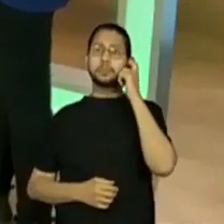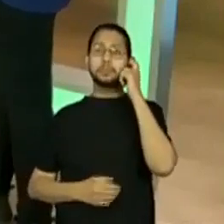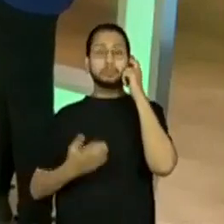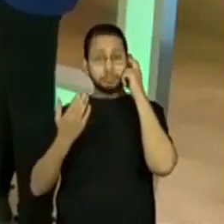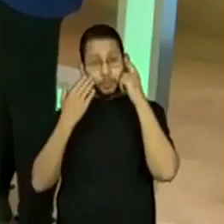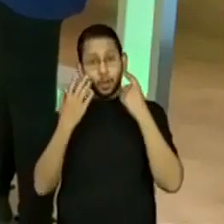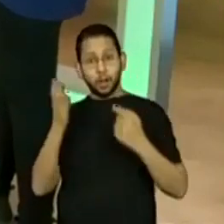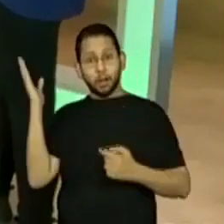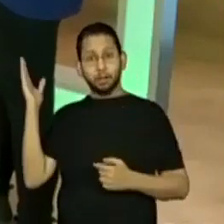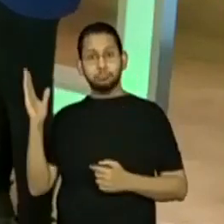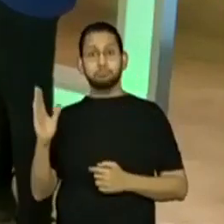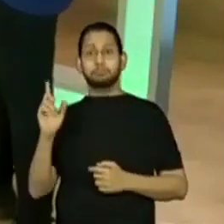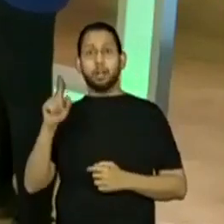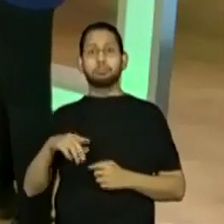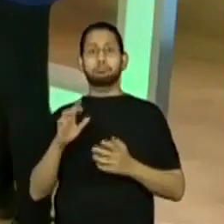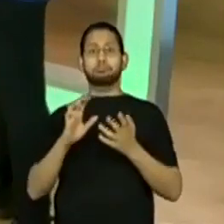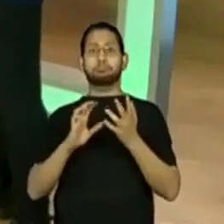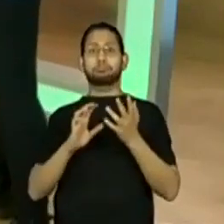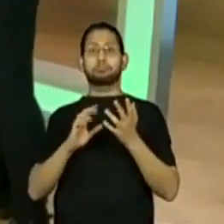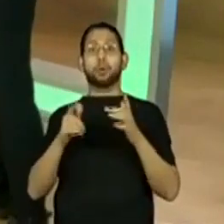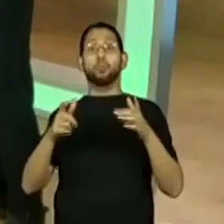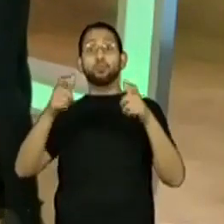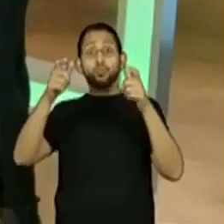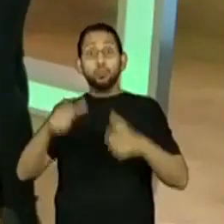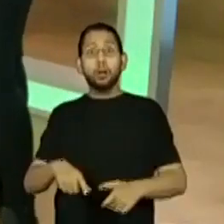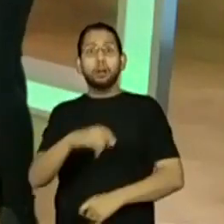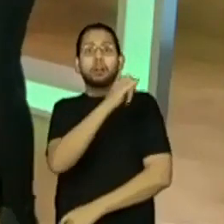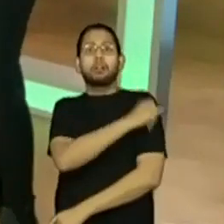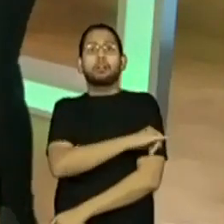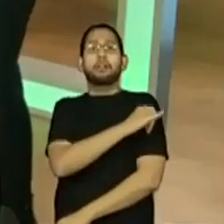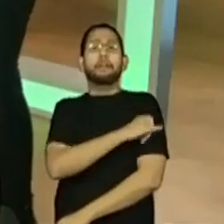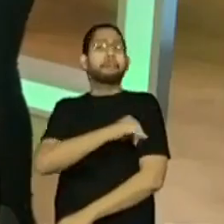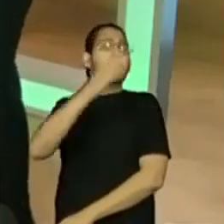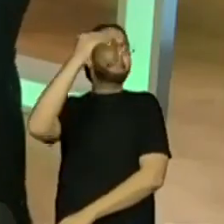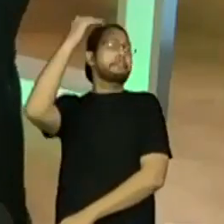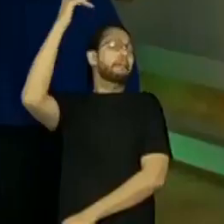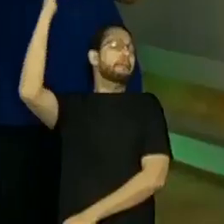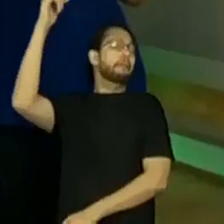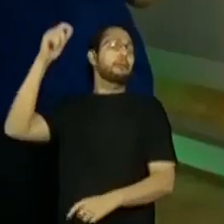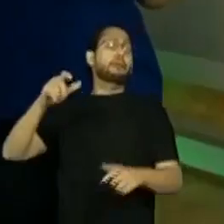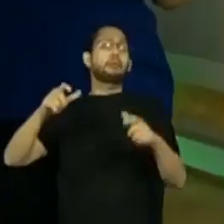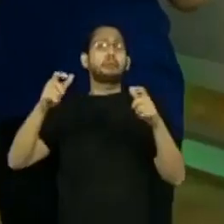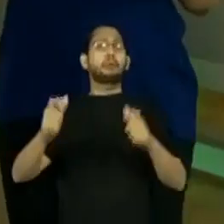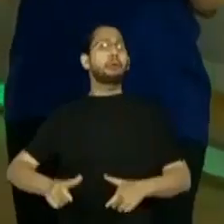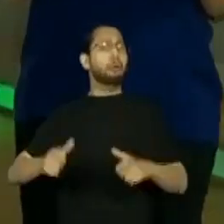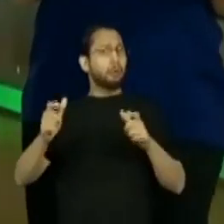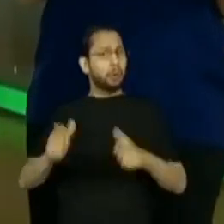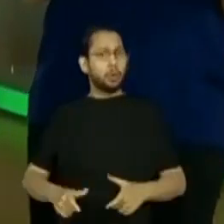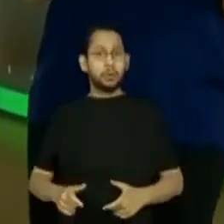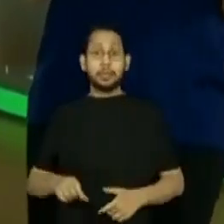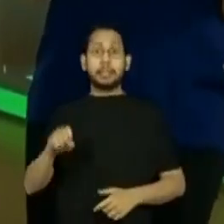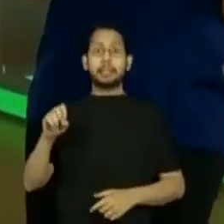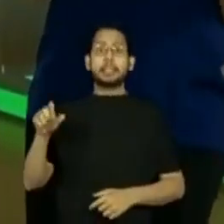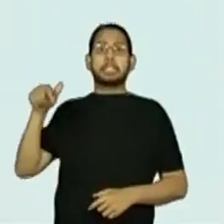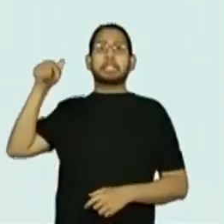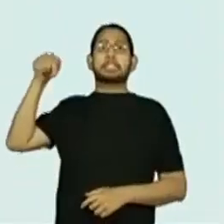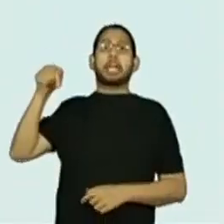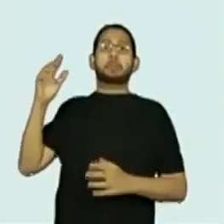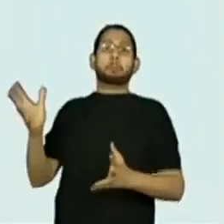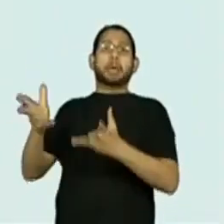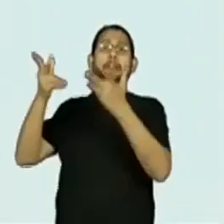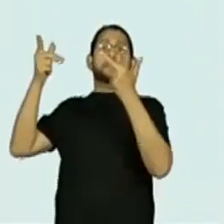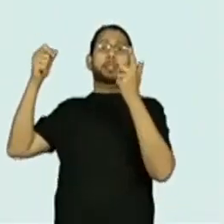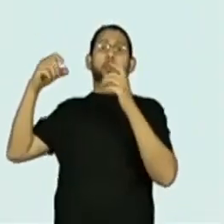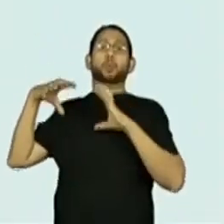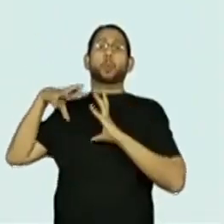Essa imagem é a imagem de um monumento muito famoso, inclusive ele é uma das 7 maravilhas do mundo